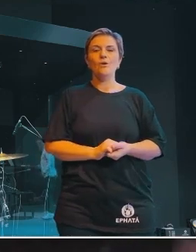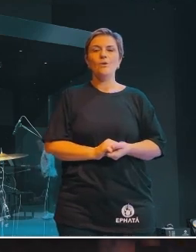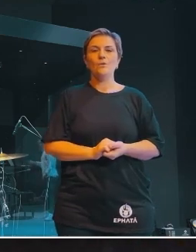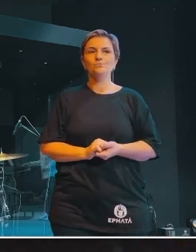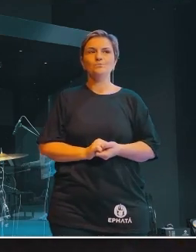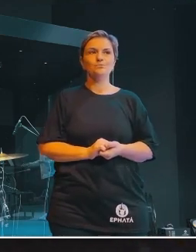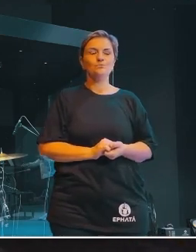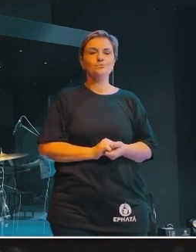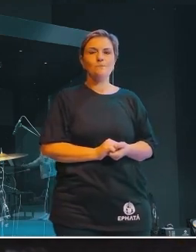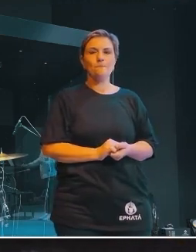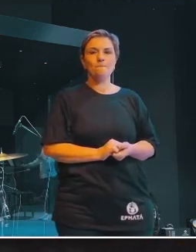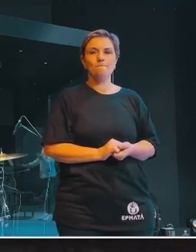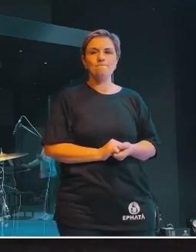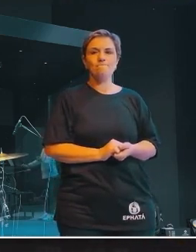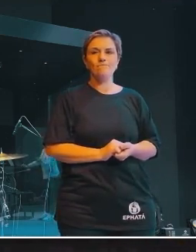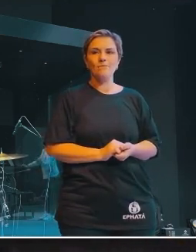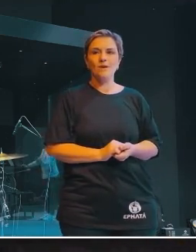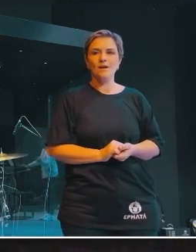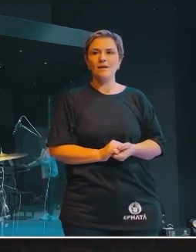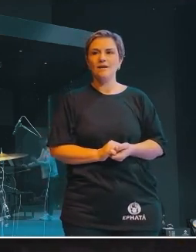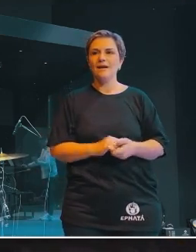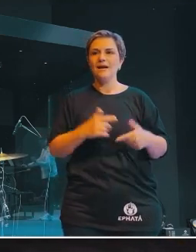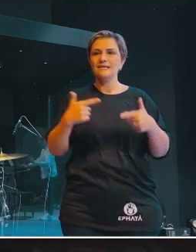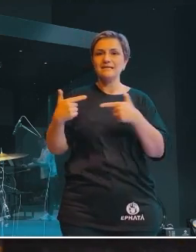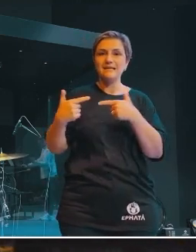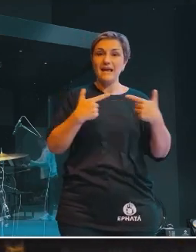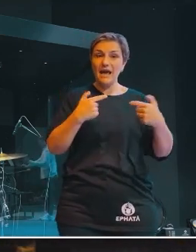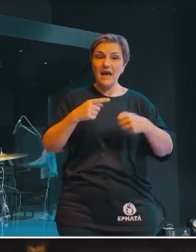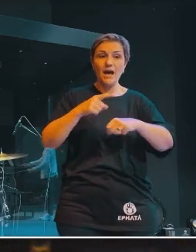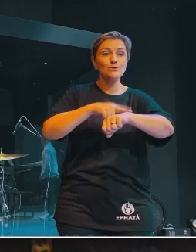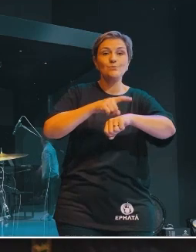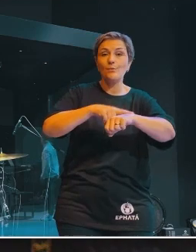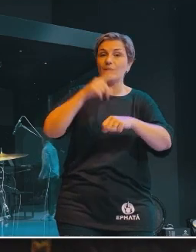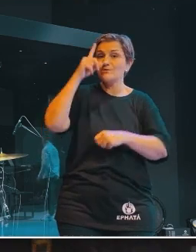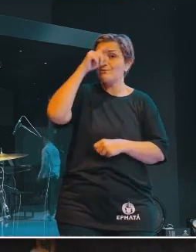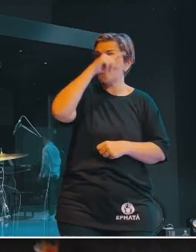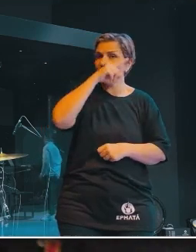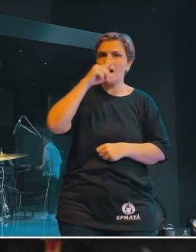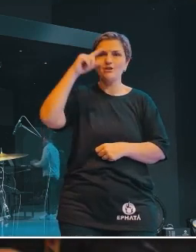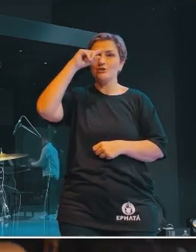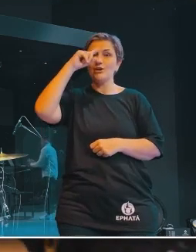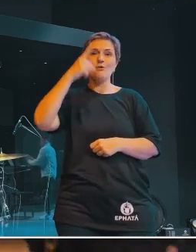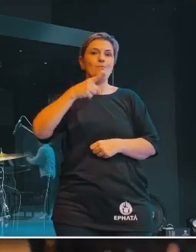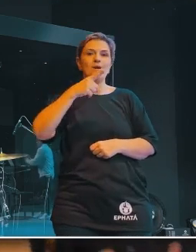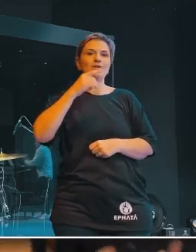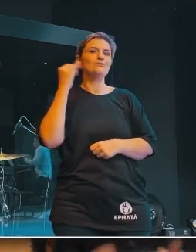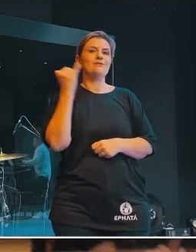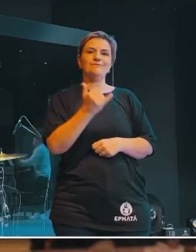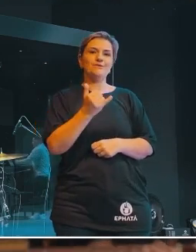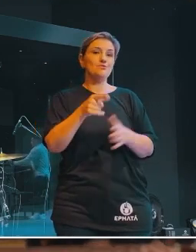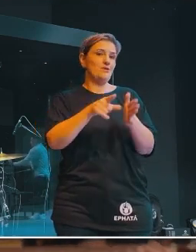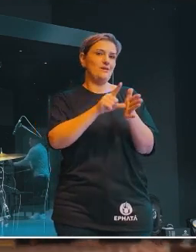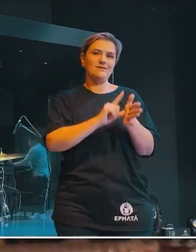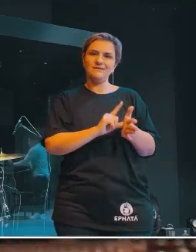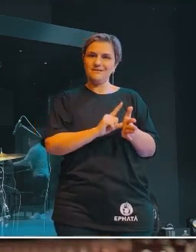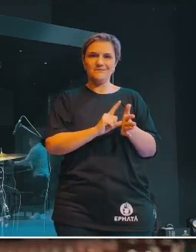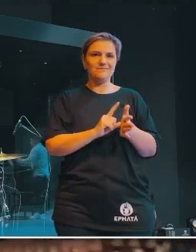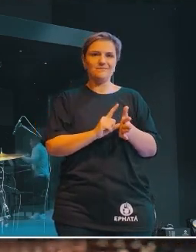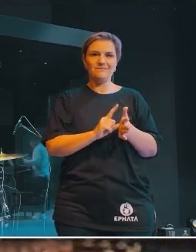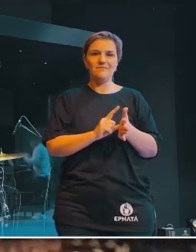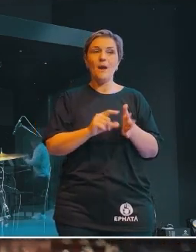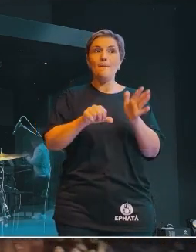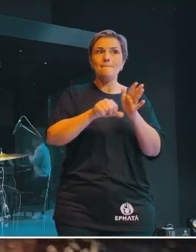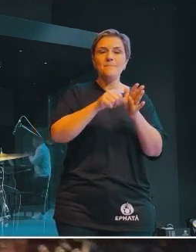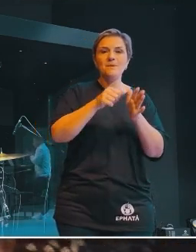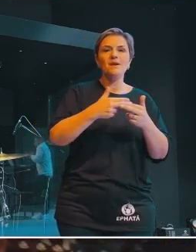pessoa que está do teu lado: as guerras, fala para ela, as guerras não mandam aviso prévio. A primeira lição que nós podemos aprender com Josafá,